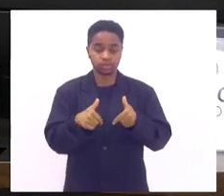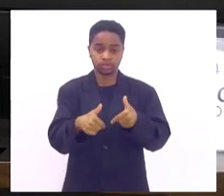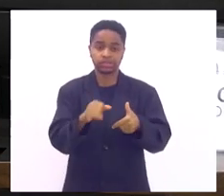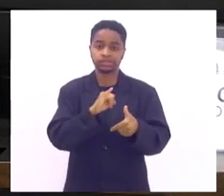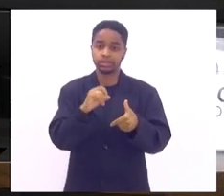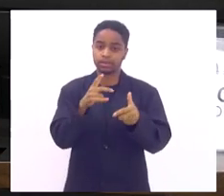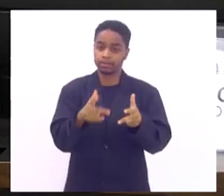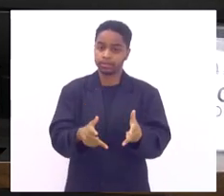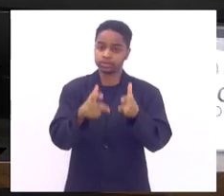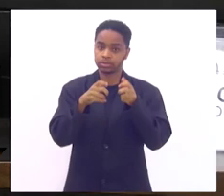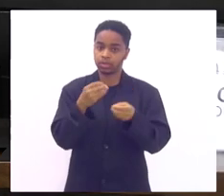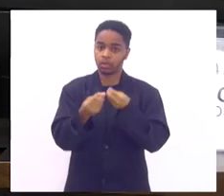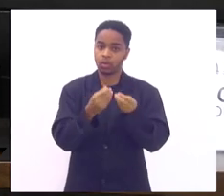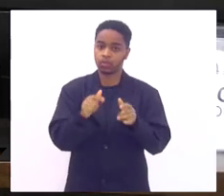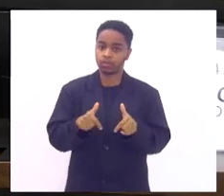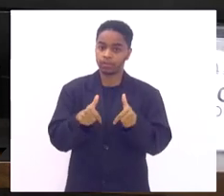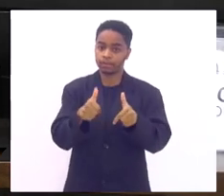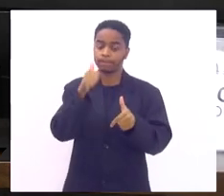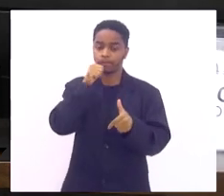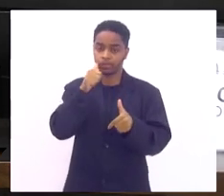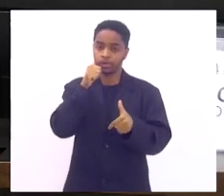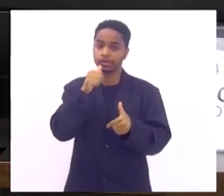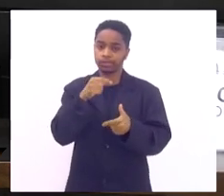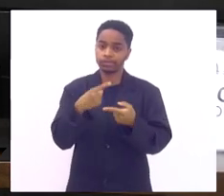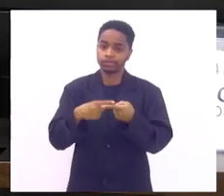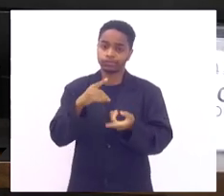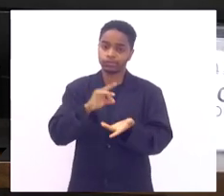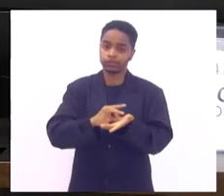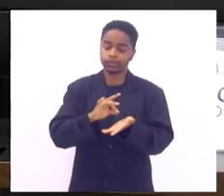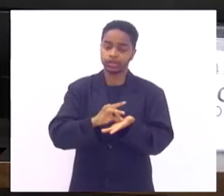atuação das mulheres, que são